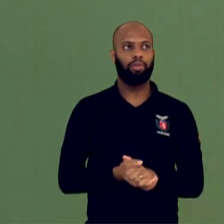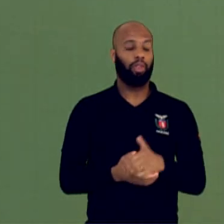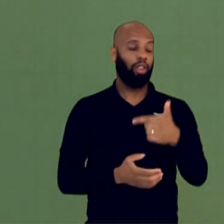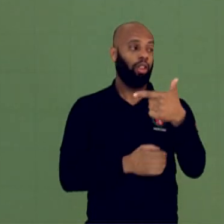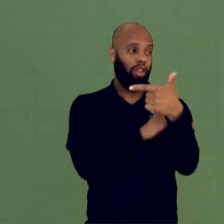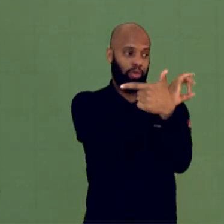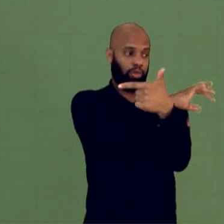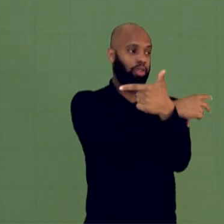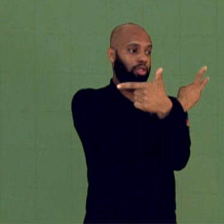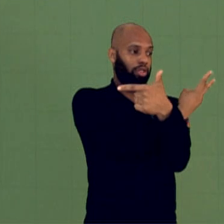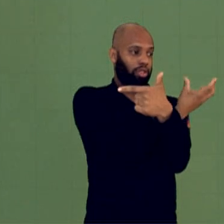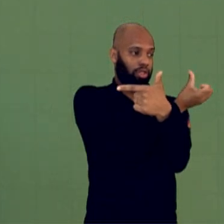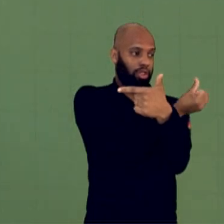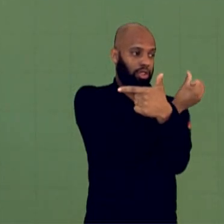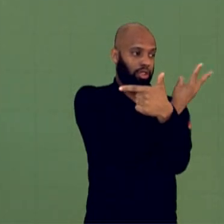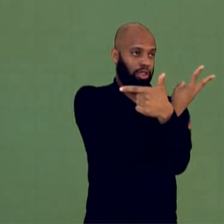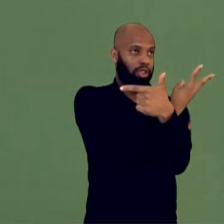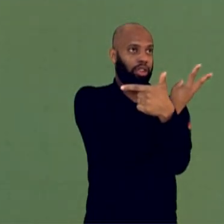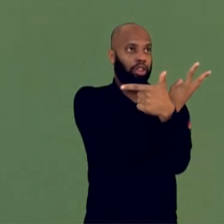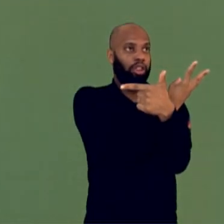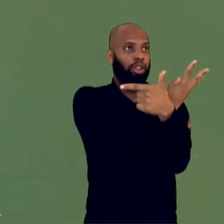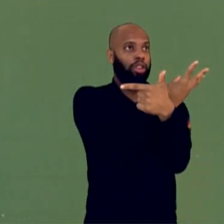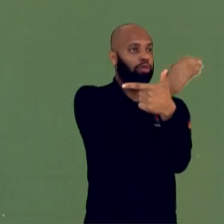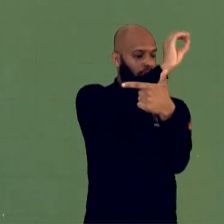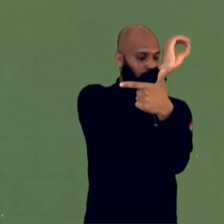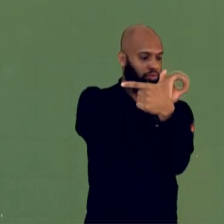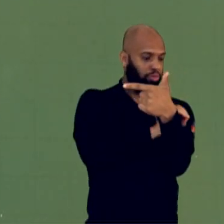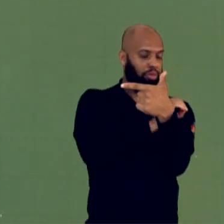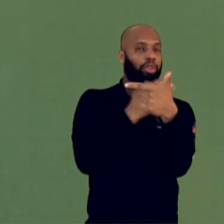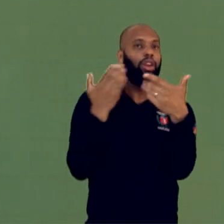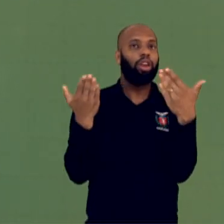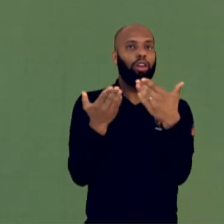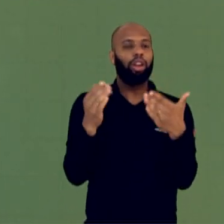né? Baixando aqui o zero, agora nós temos